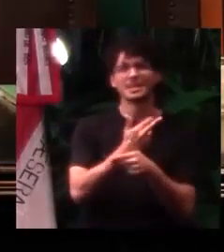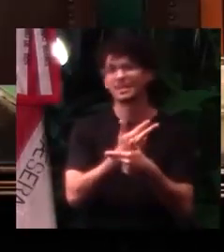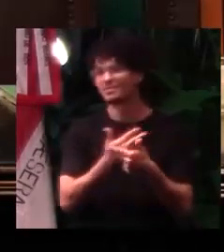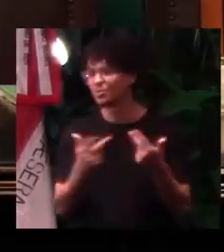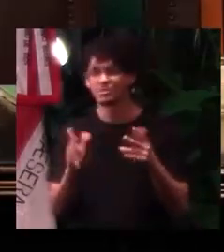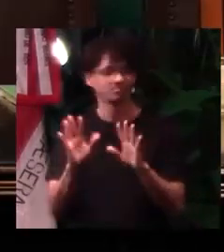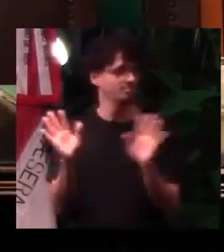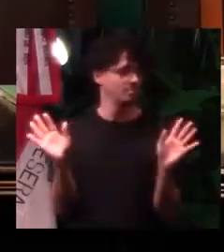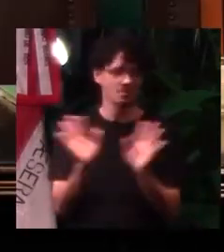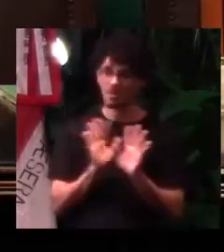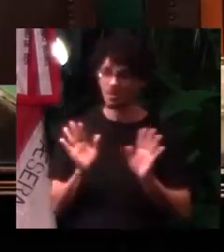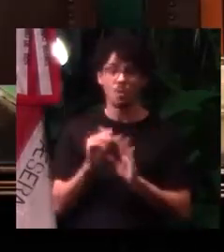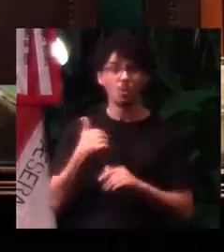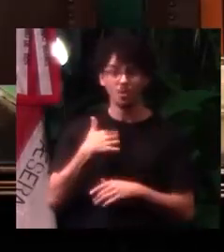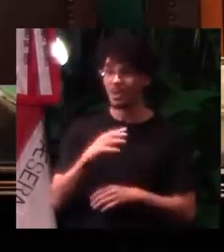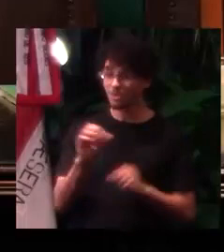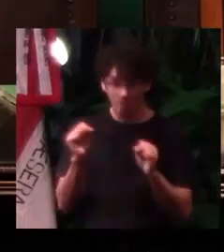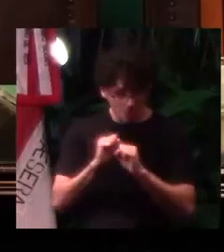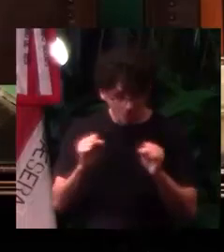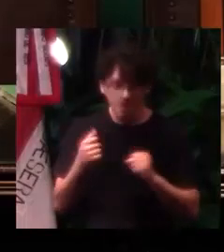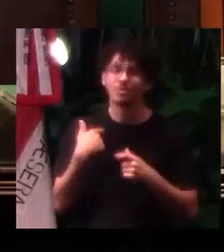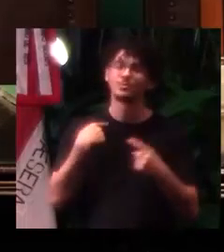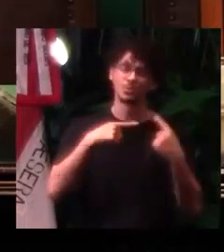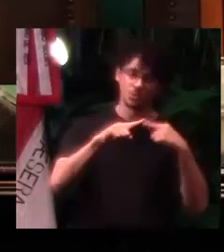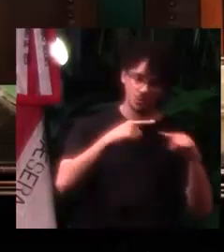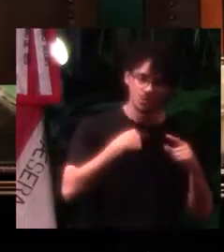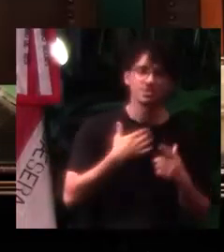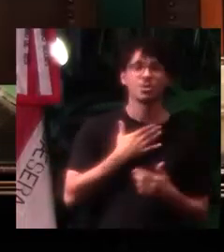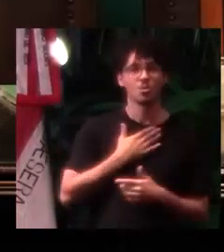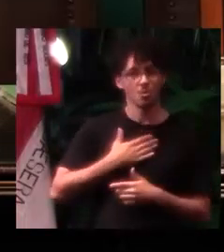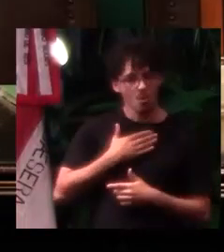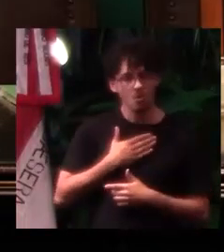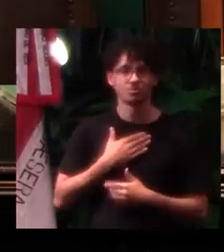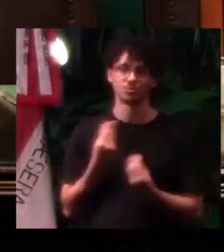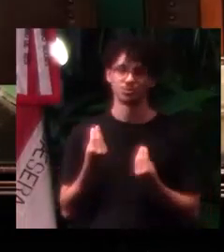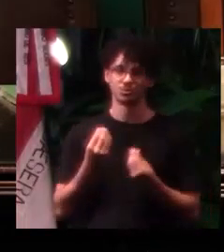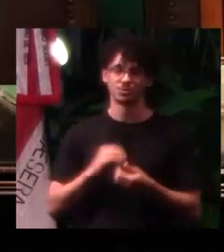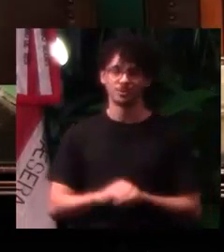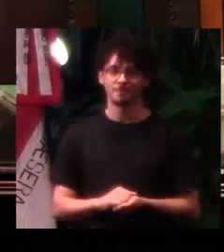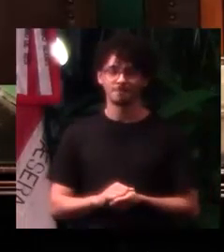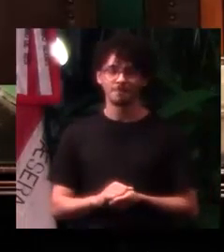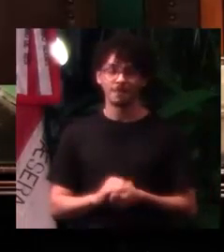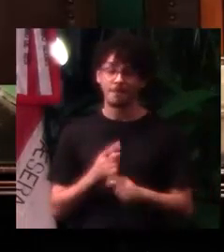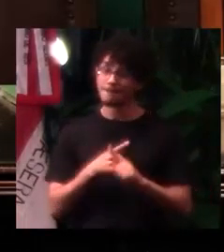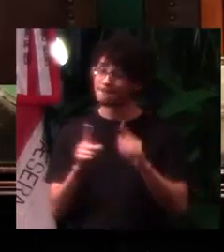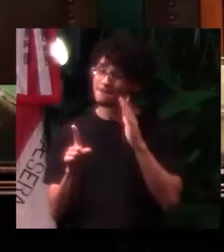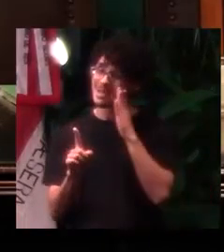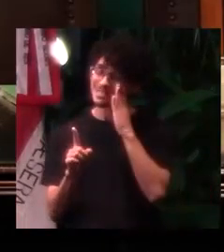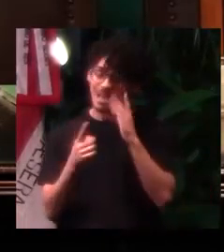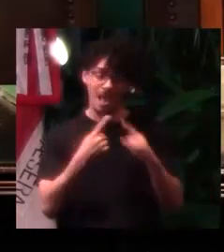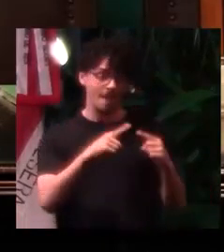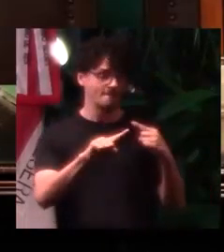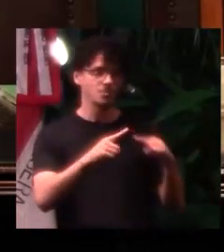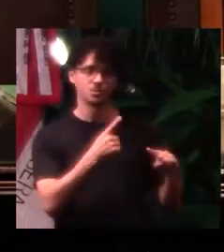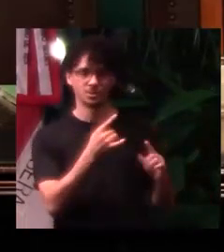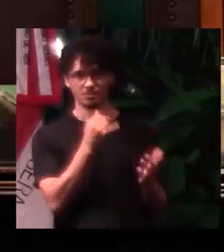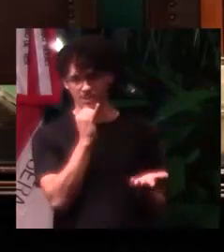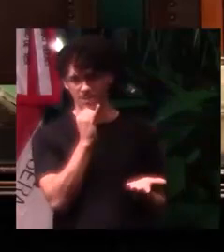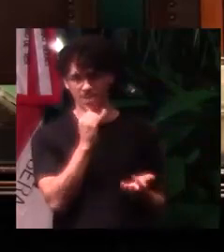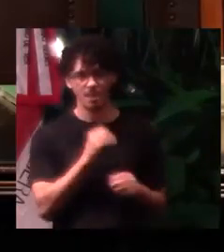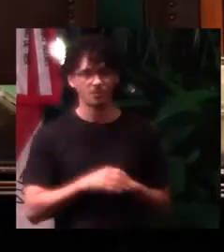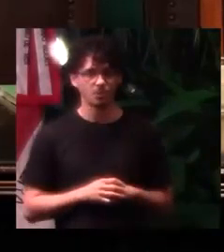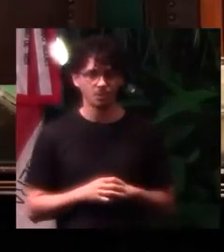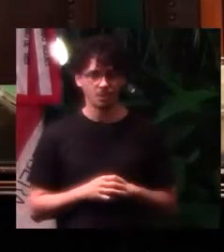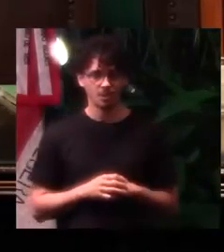dessas duas artes. Pelo contrário, eu adoro música, inclusive, demais da conta. É, mas a música, por exemplo, ela trabalha...